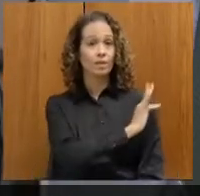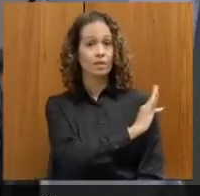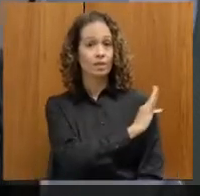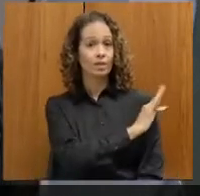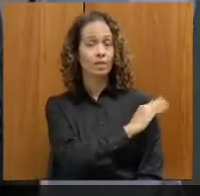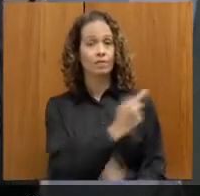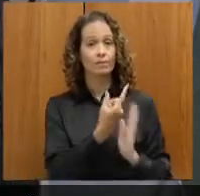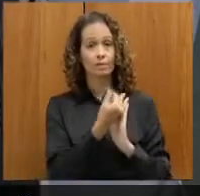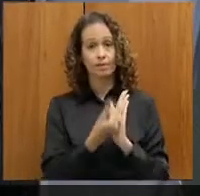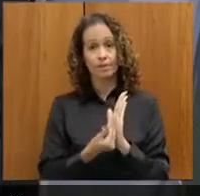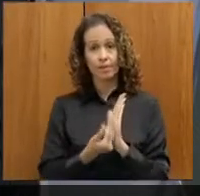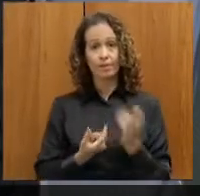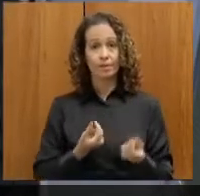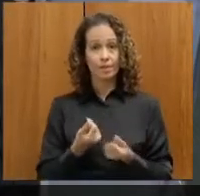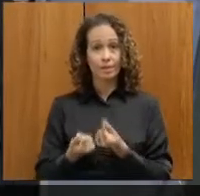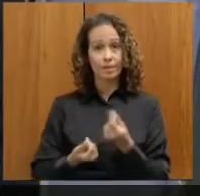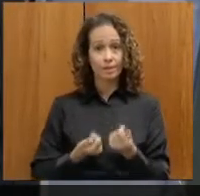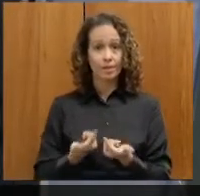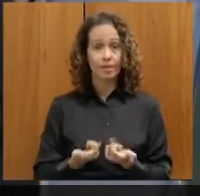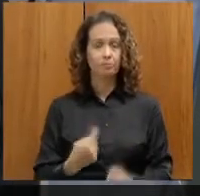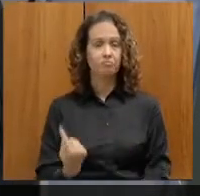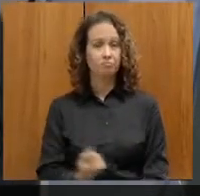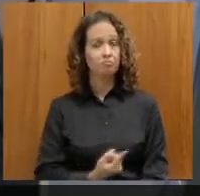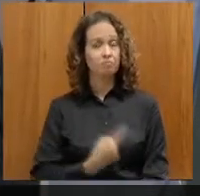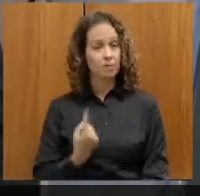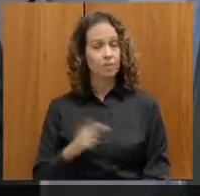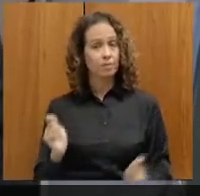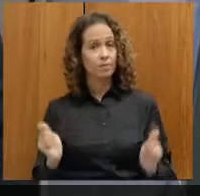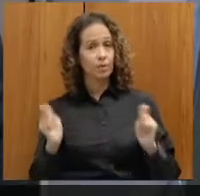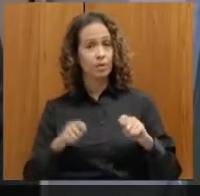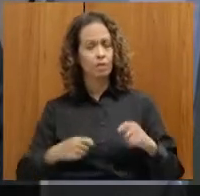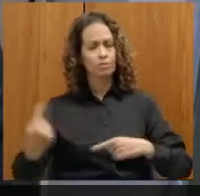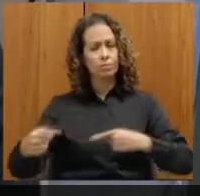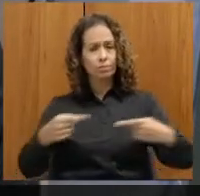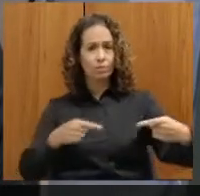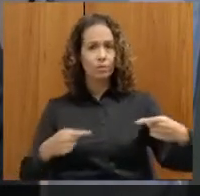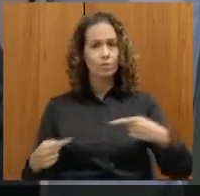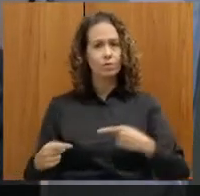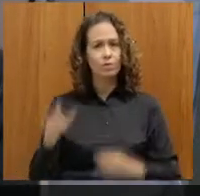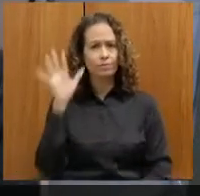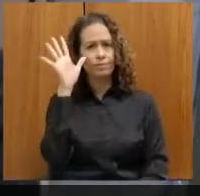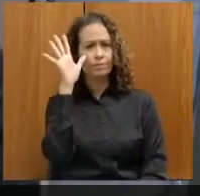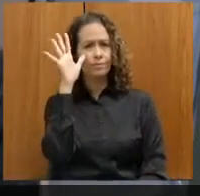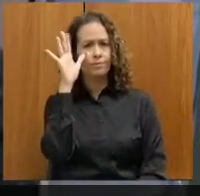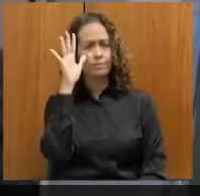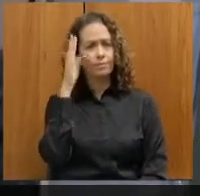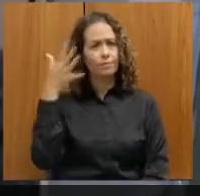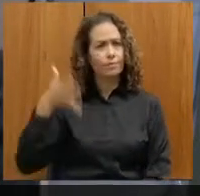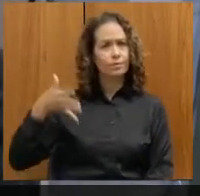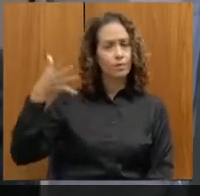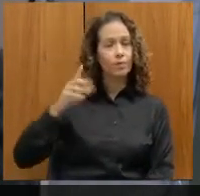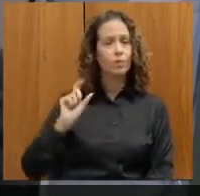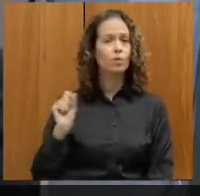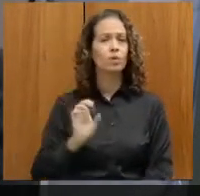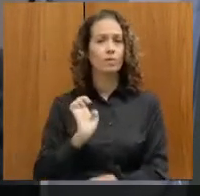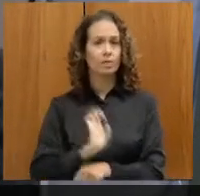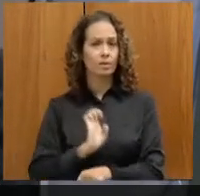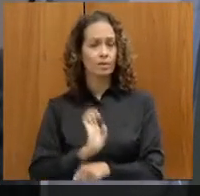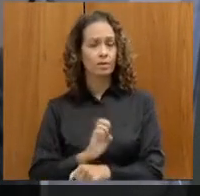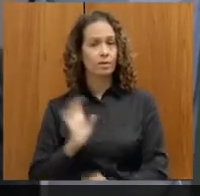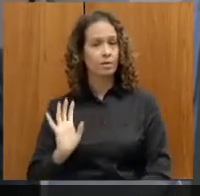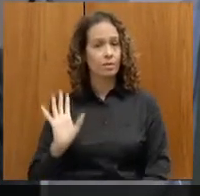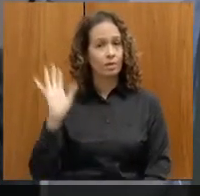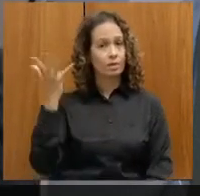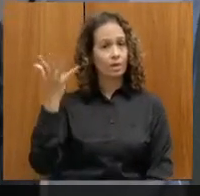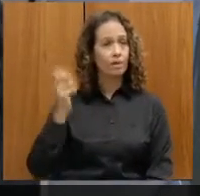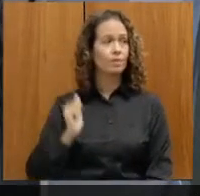e orçamentária né tá podendo discutir ouvir o que de fato o estado de Minas Gerais passa o